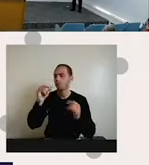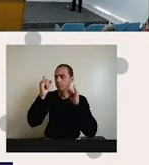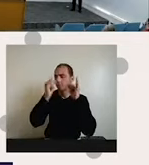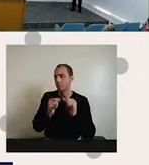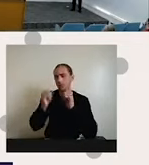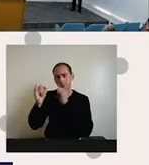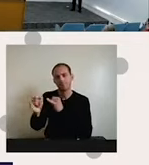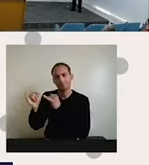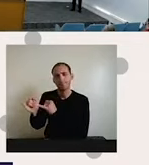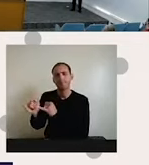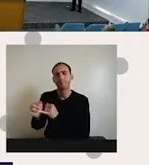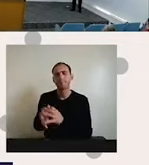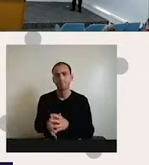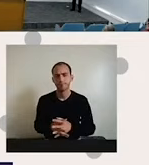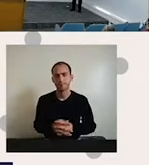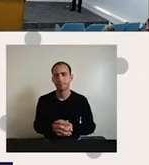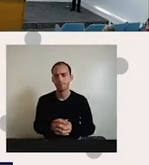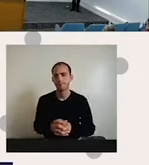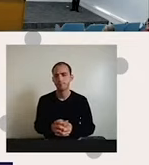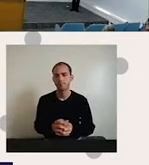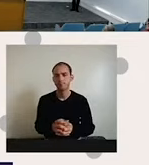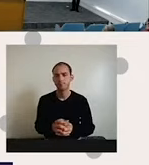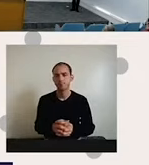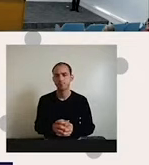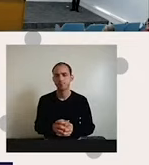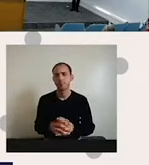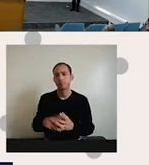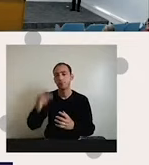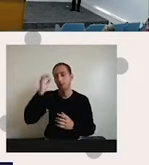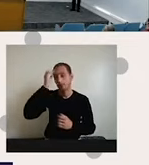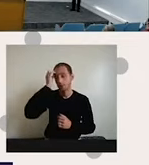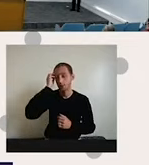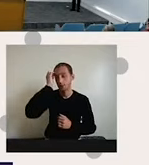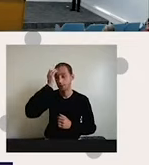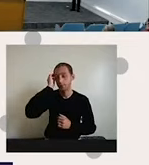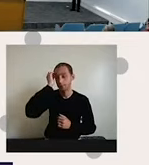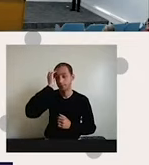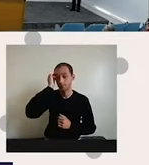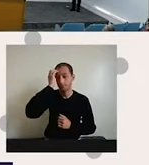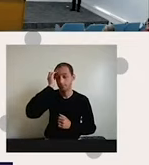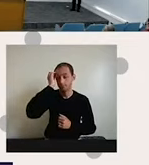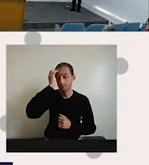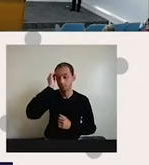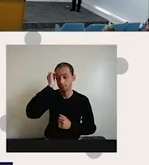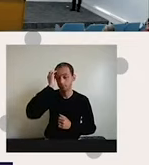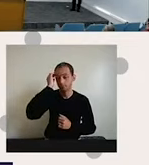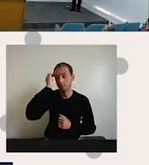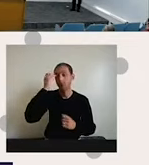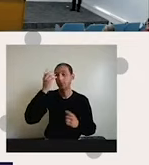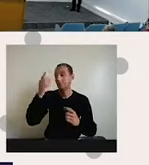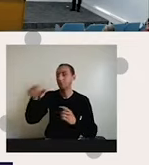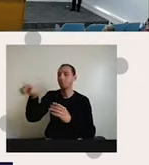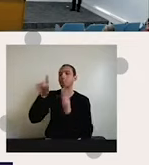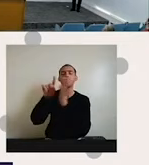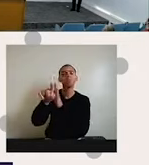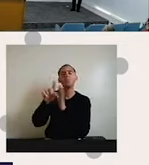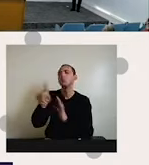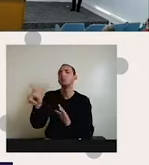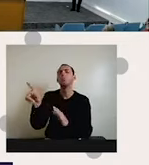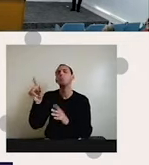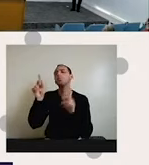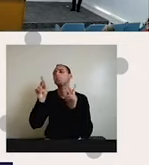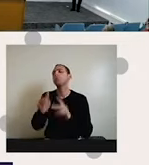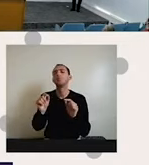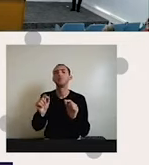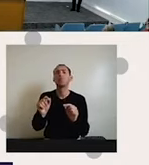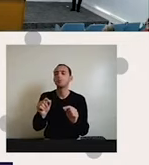gente perguntou às pessoas, no dia da perícia, como eram as suas condições psicossociais do trabalho, usando os documentos, os questionários que